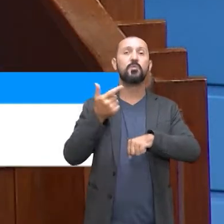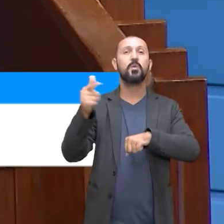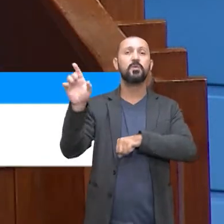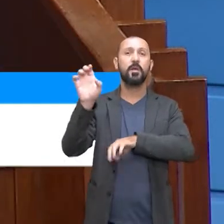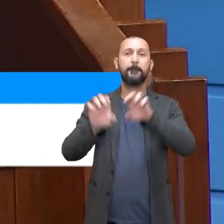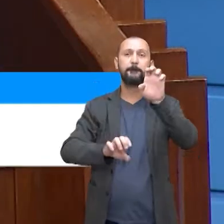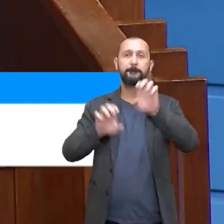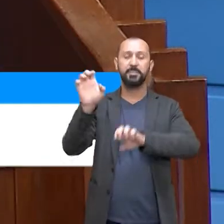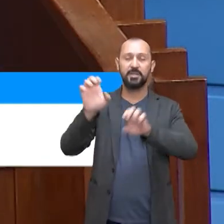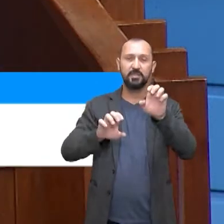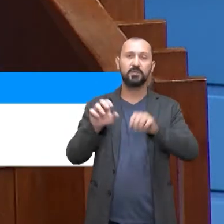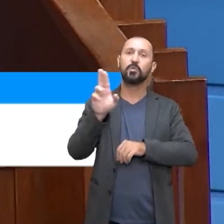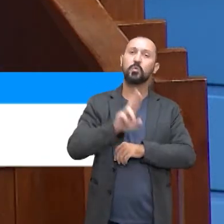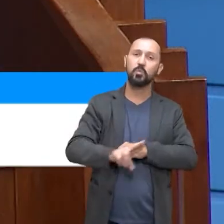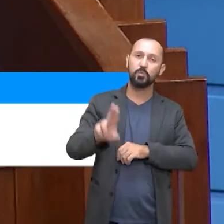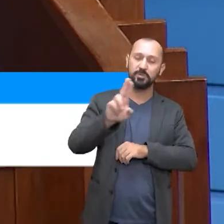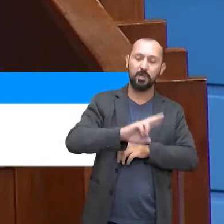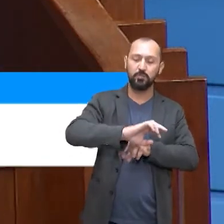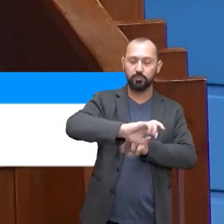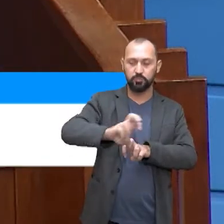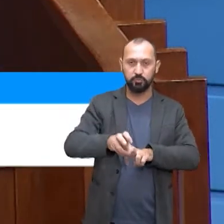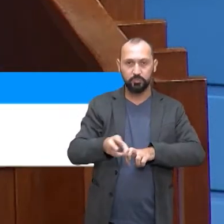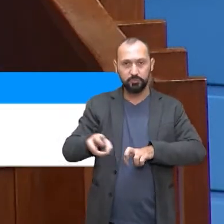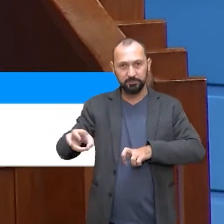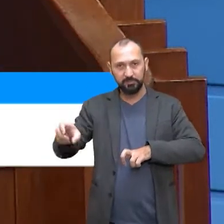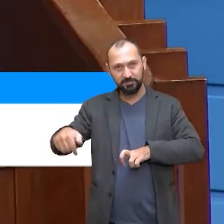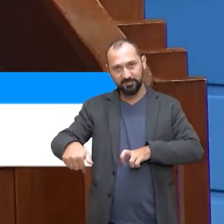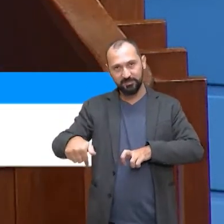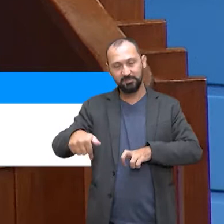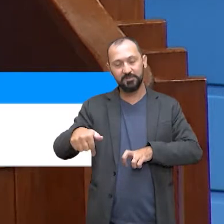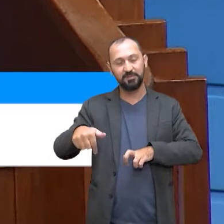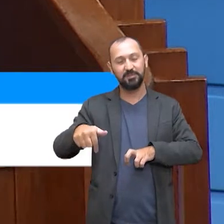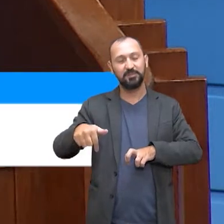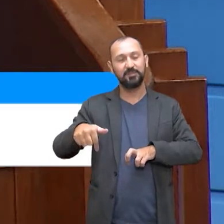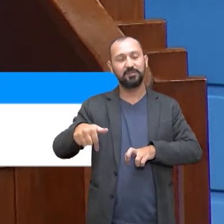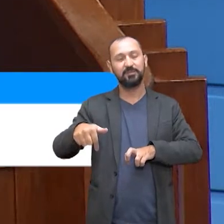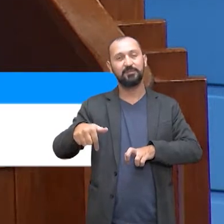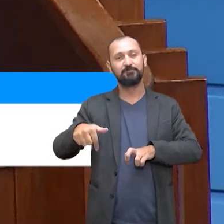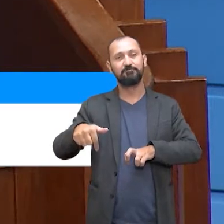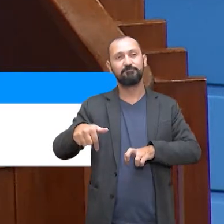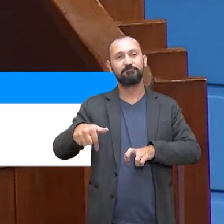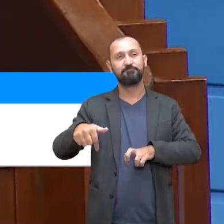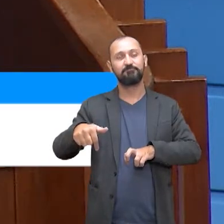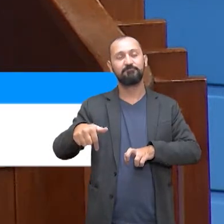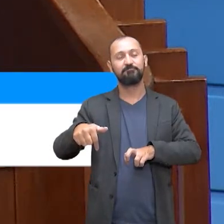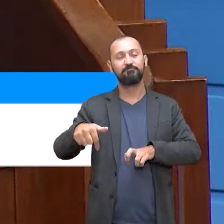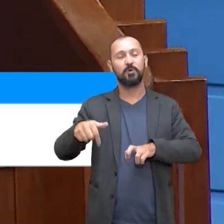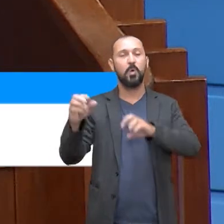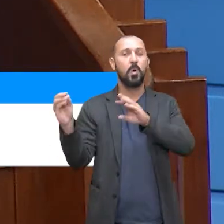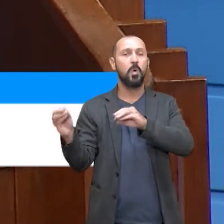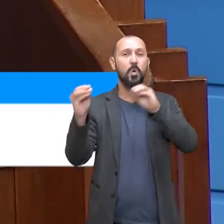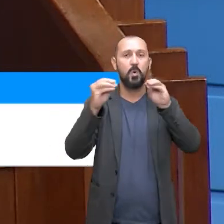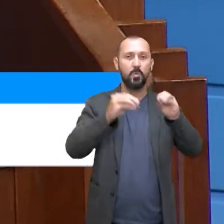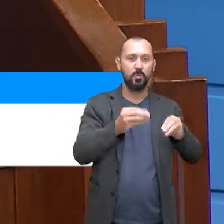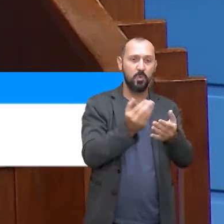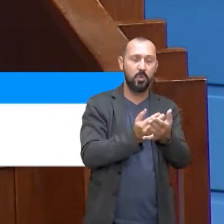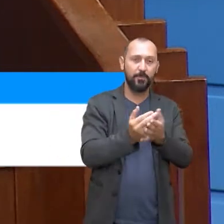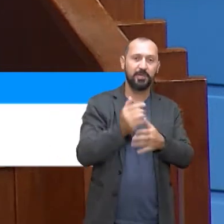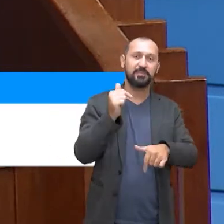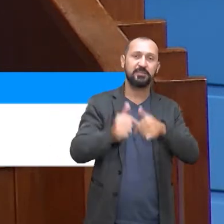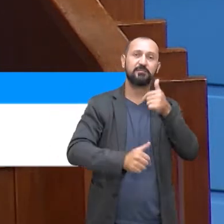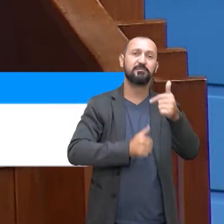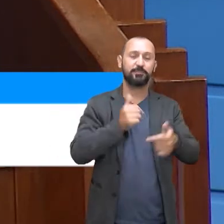outra empresa que explore aqui o estacionamento venha para cá